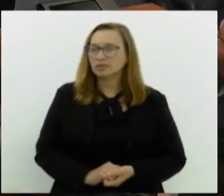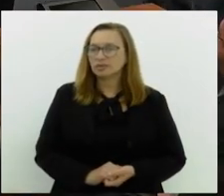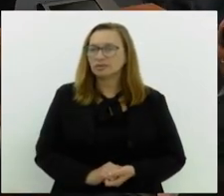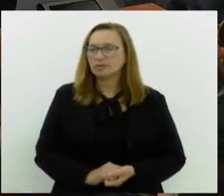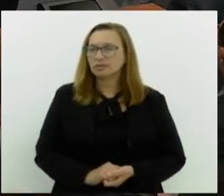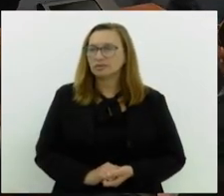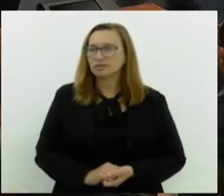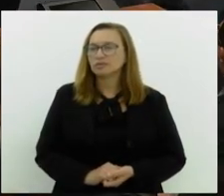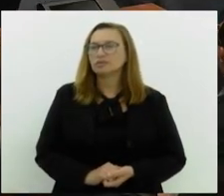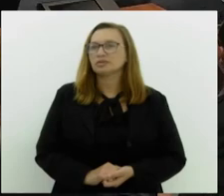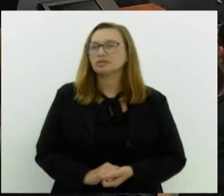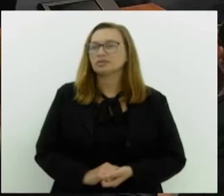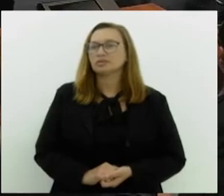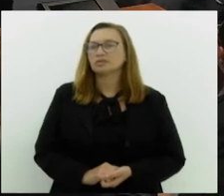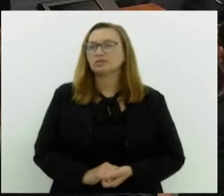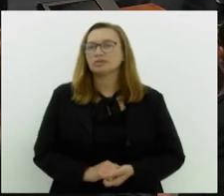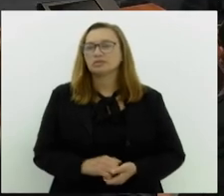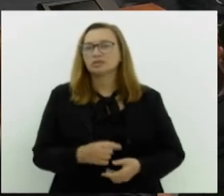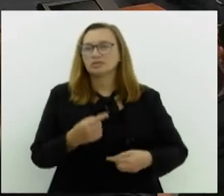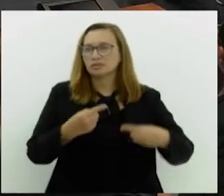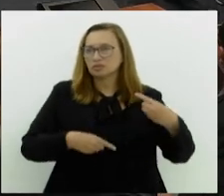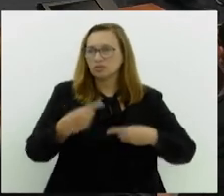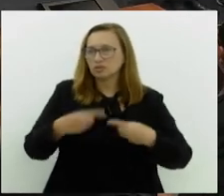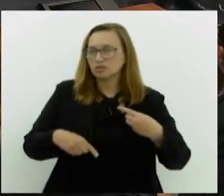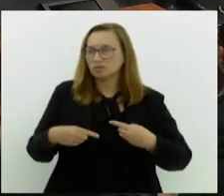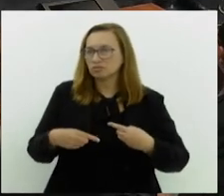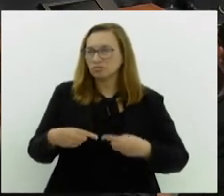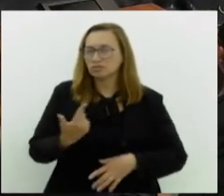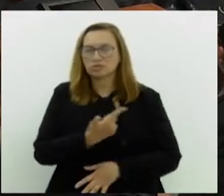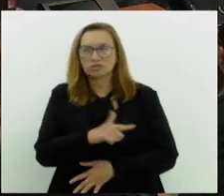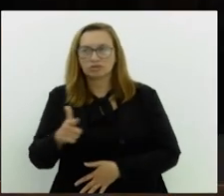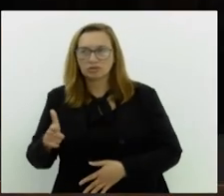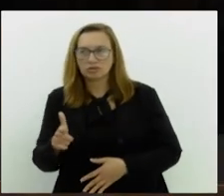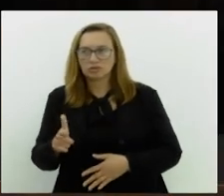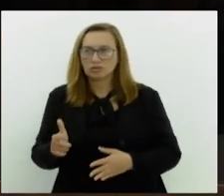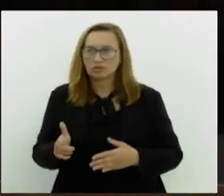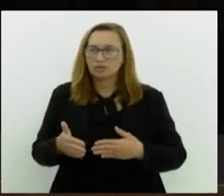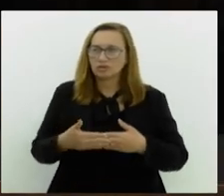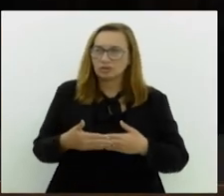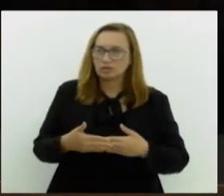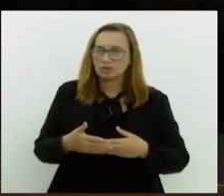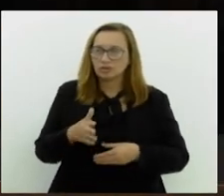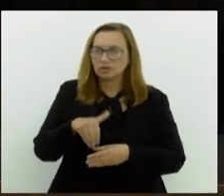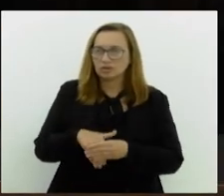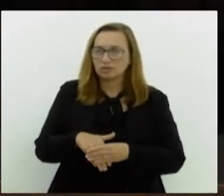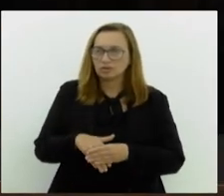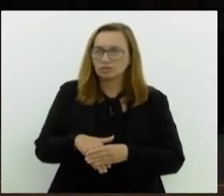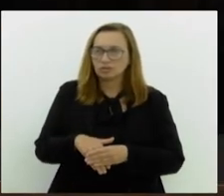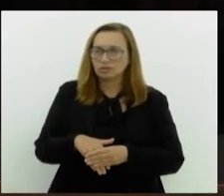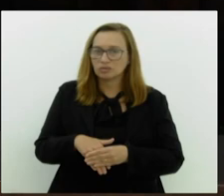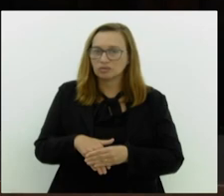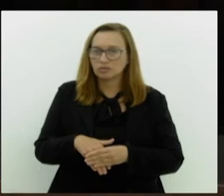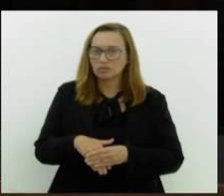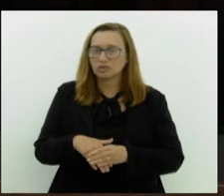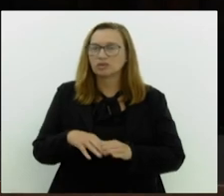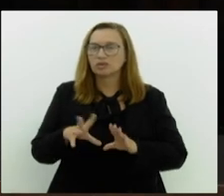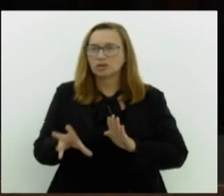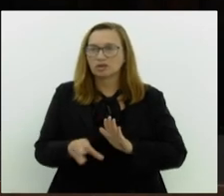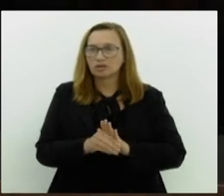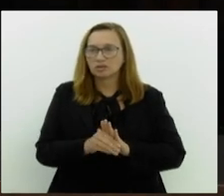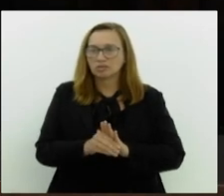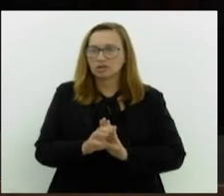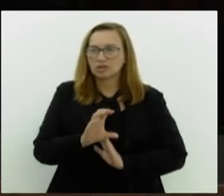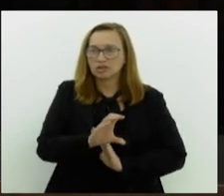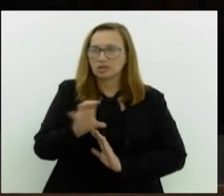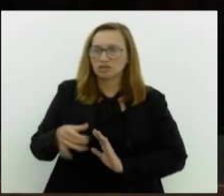Com os pareceres emitidos em discussão, não havendo quem queira discutir, encerrada a discussão e votação, as emendas da